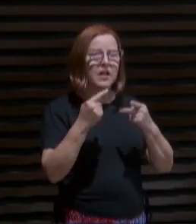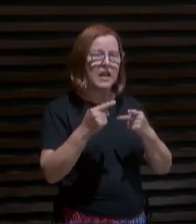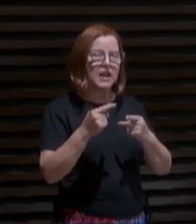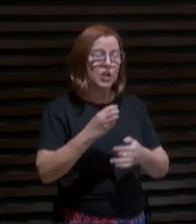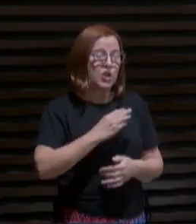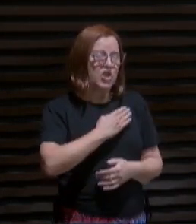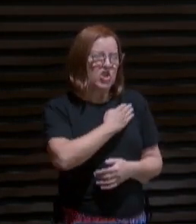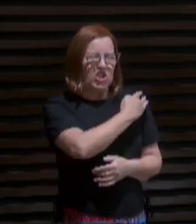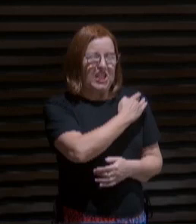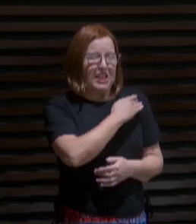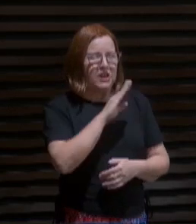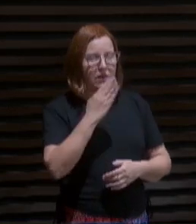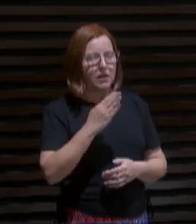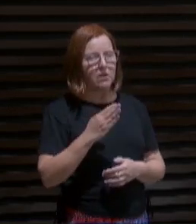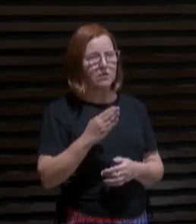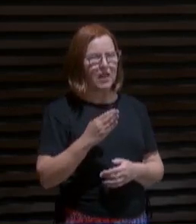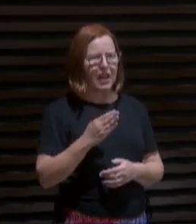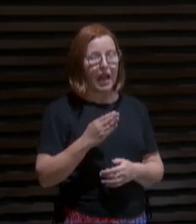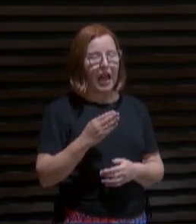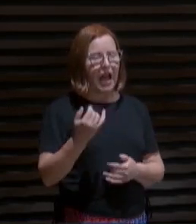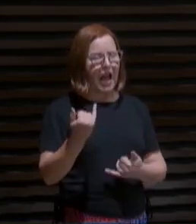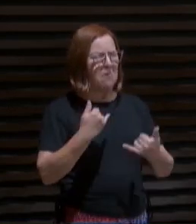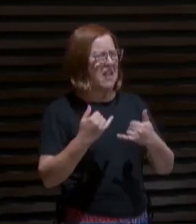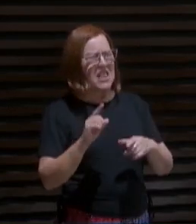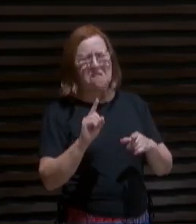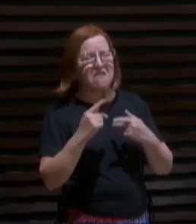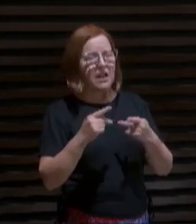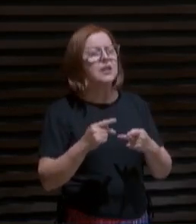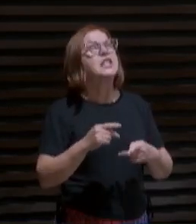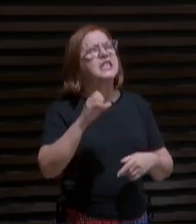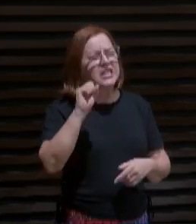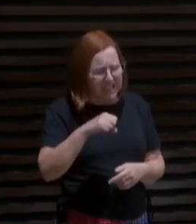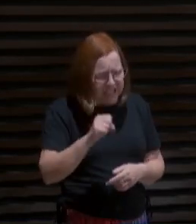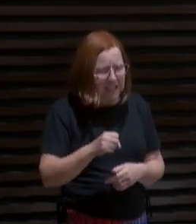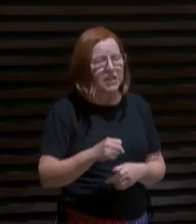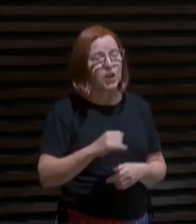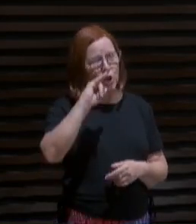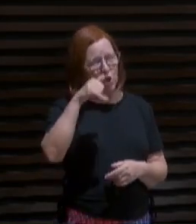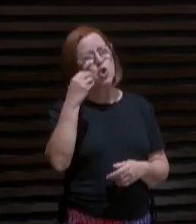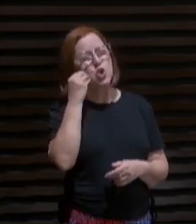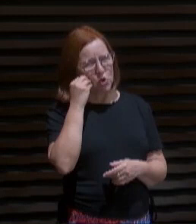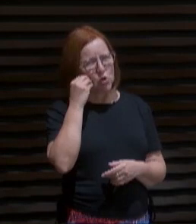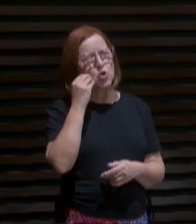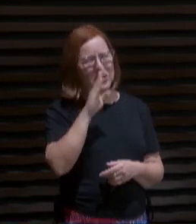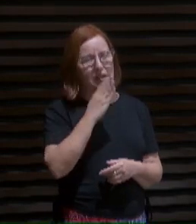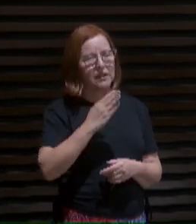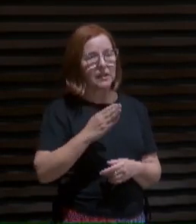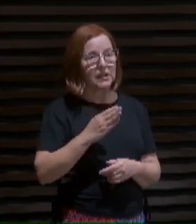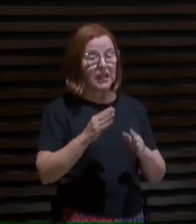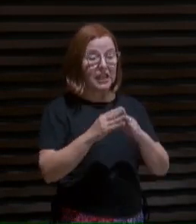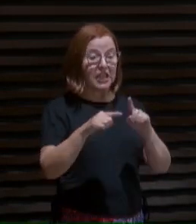diz: não, fala assim não. É traidor sim. Judas era traidor. É uma turma de traidores. Na igreja está cheio de